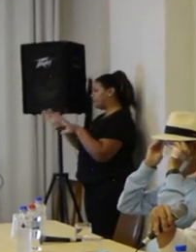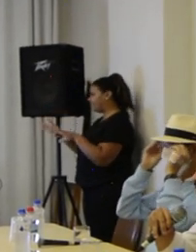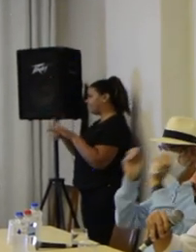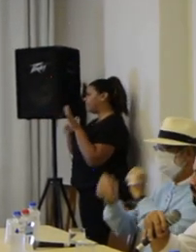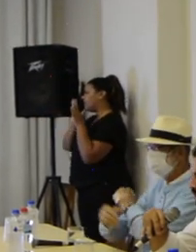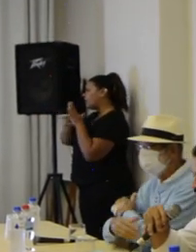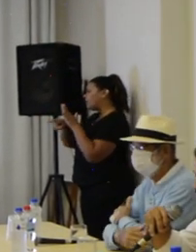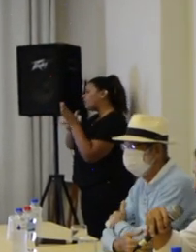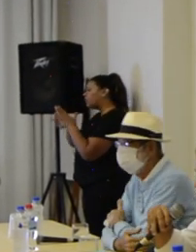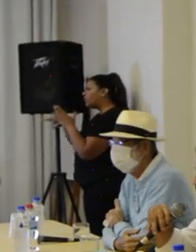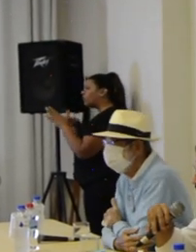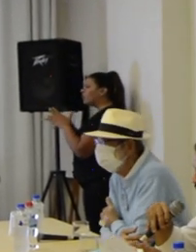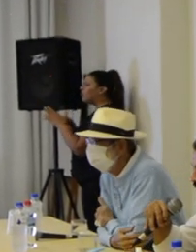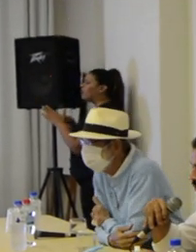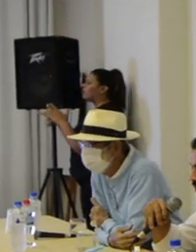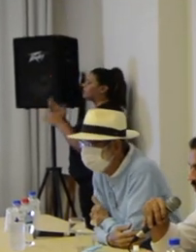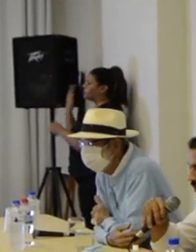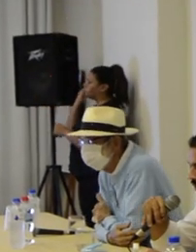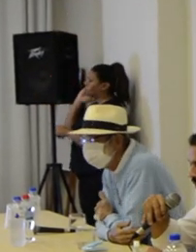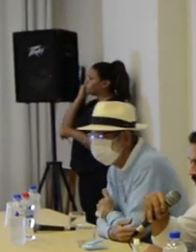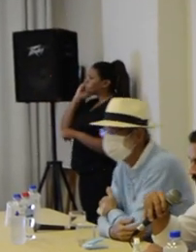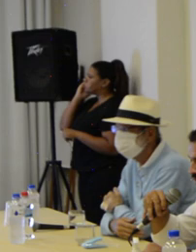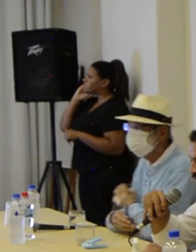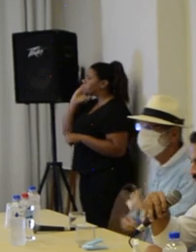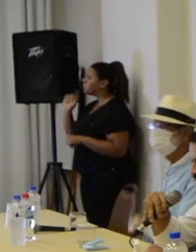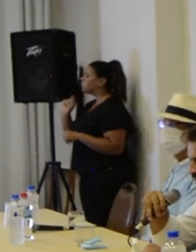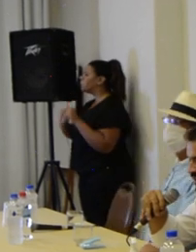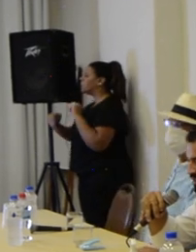a pergunta, entendendo que